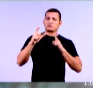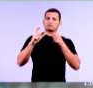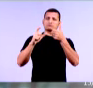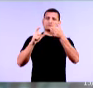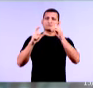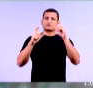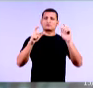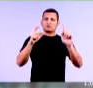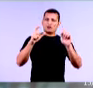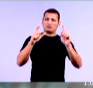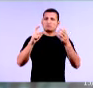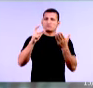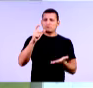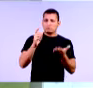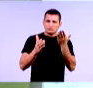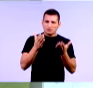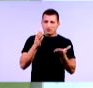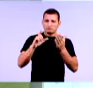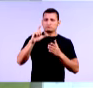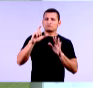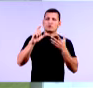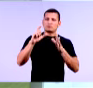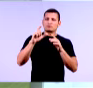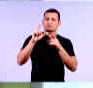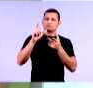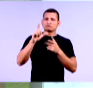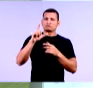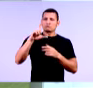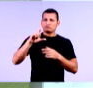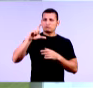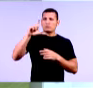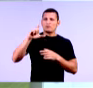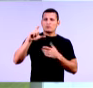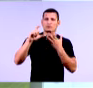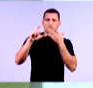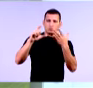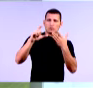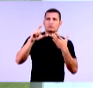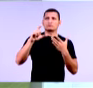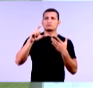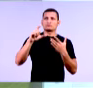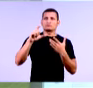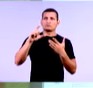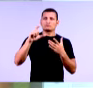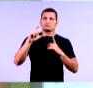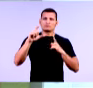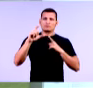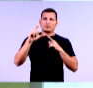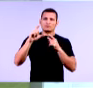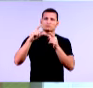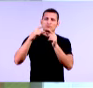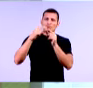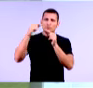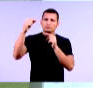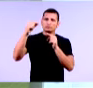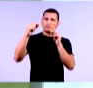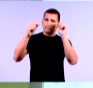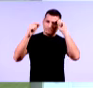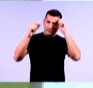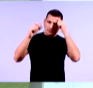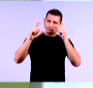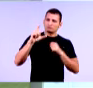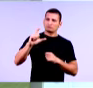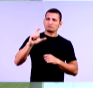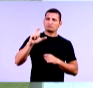tem média uns 15 centímetros, ele é da cor vermelha, ele tem uma ponta aqui preta aqui na